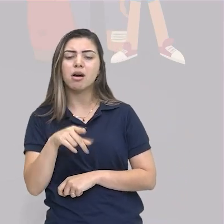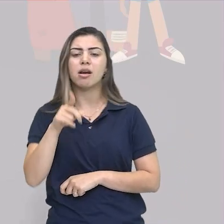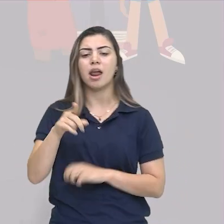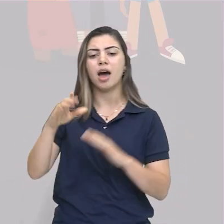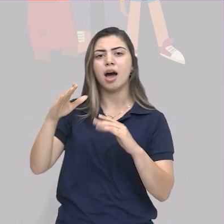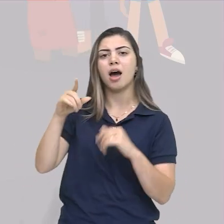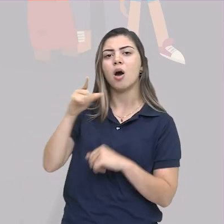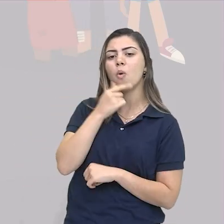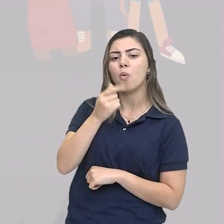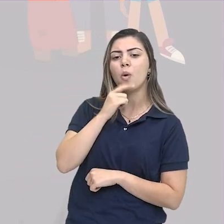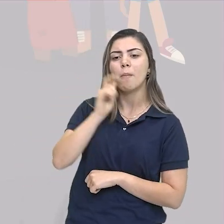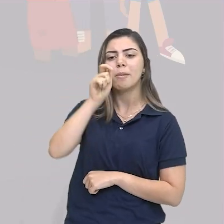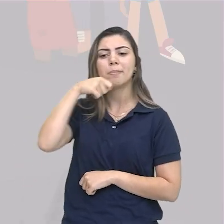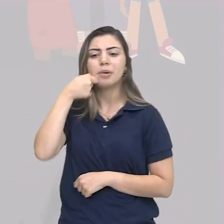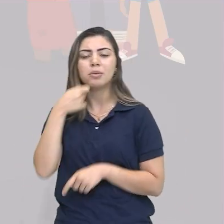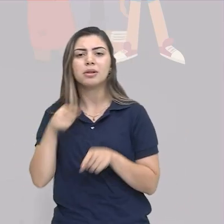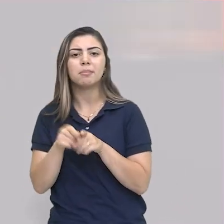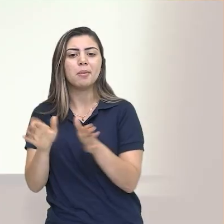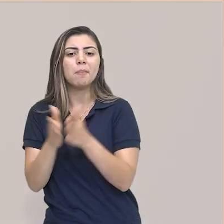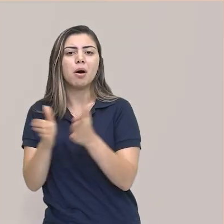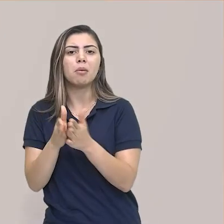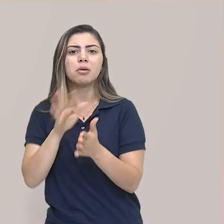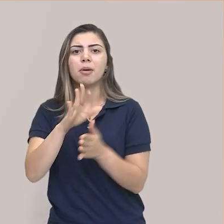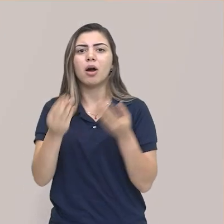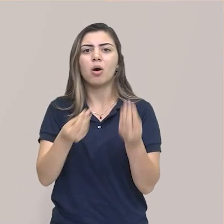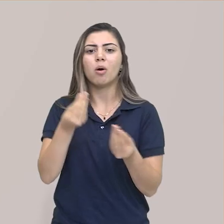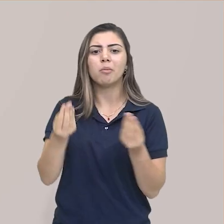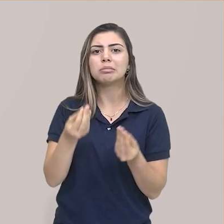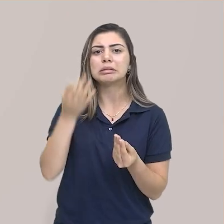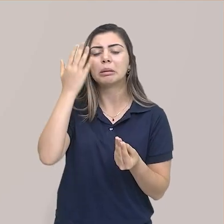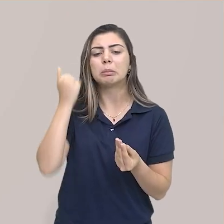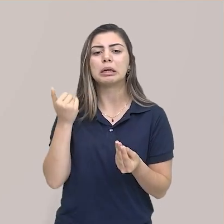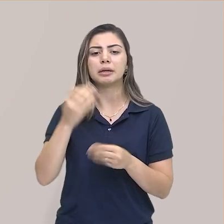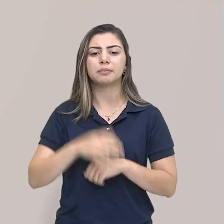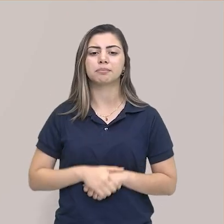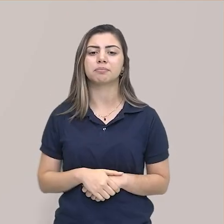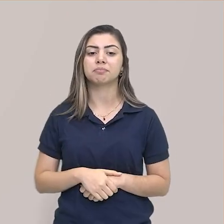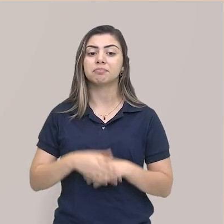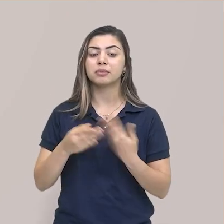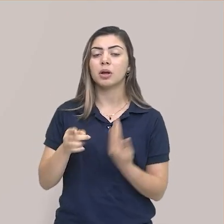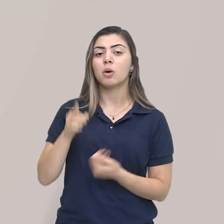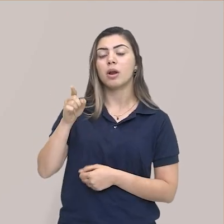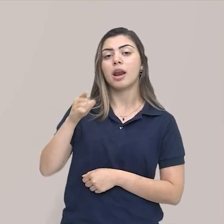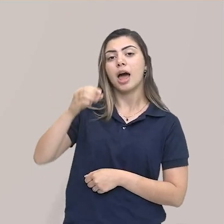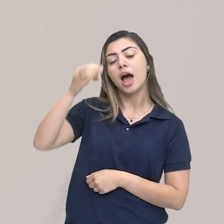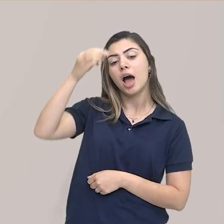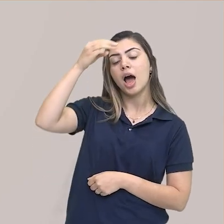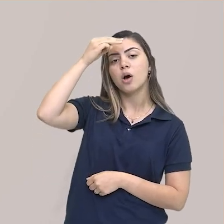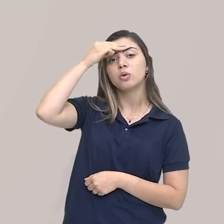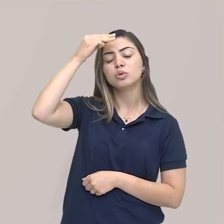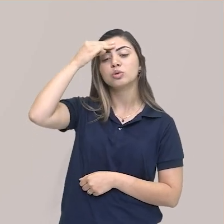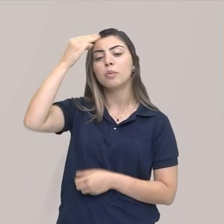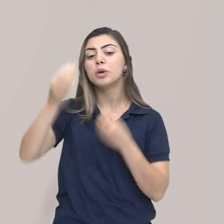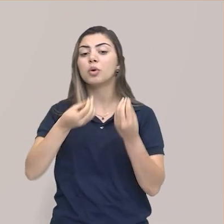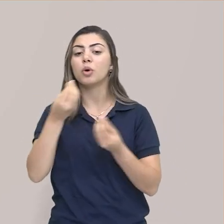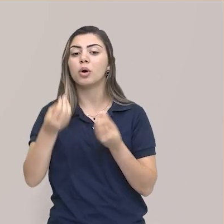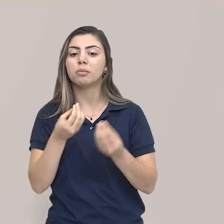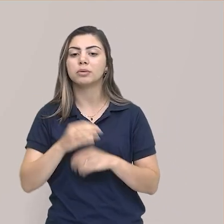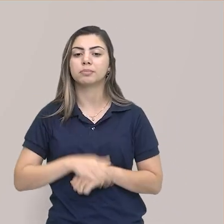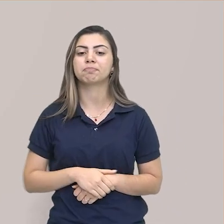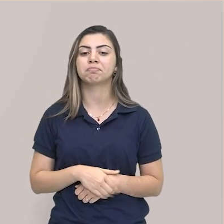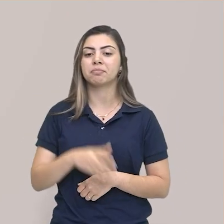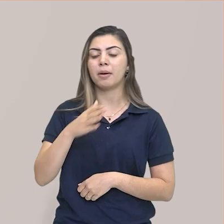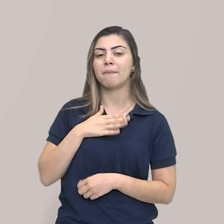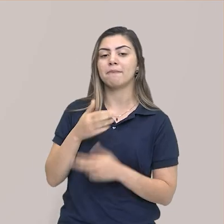Os herdeiros assim o pontuaram. 1. O sobrinho fez a seguinte pontuação: deixo